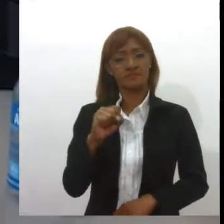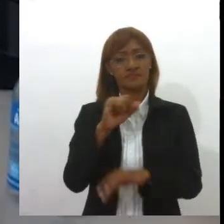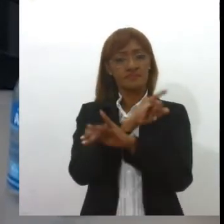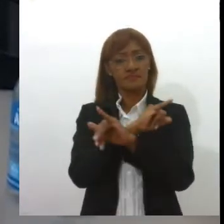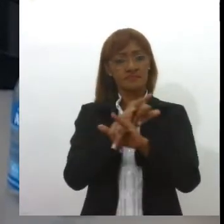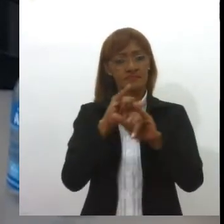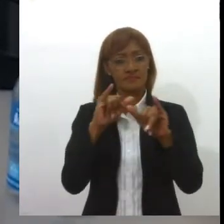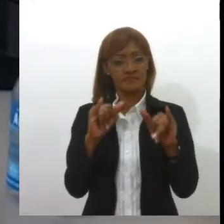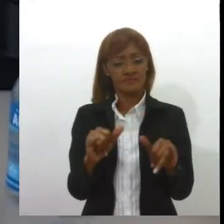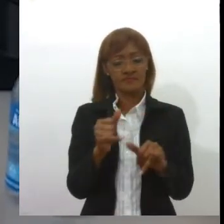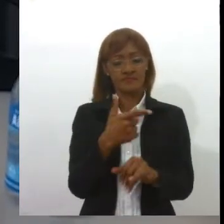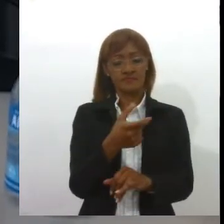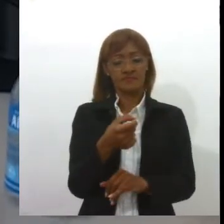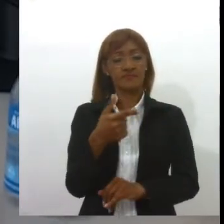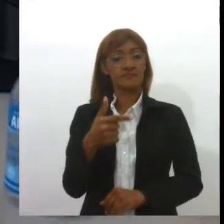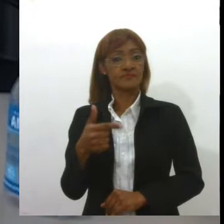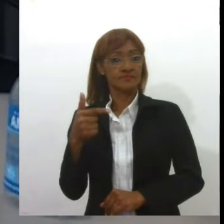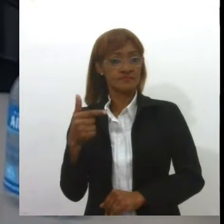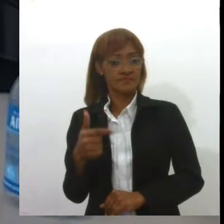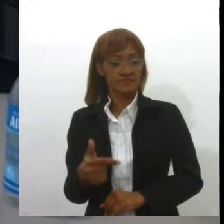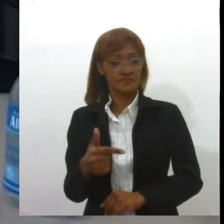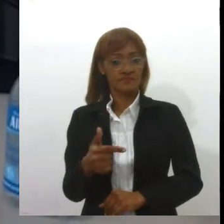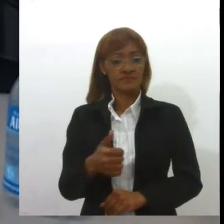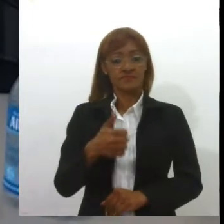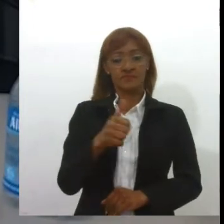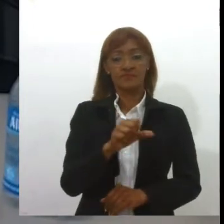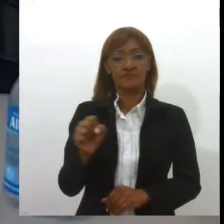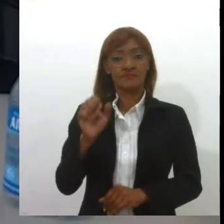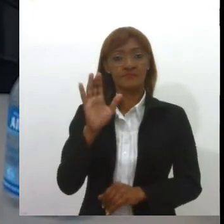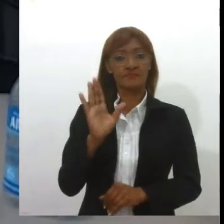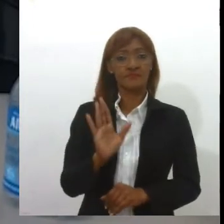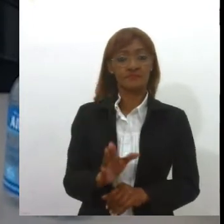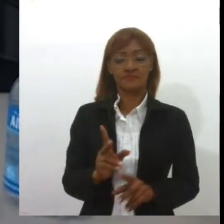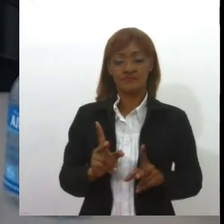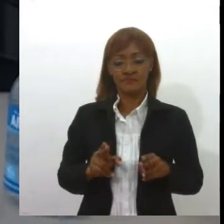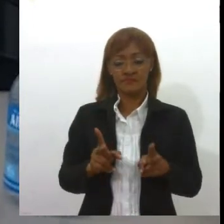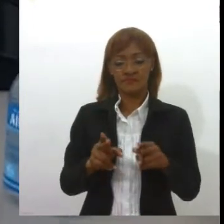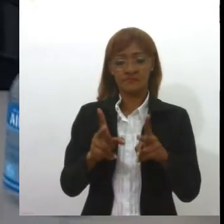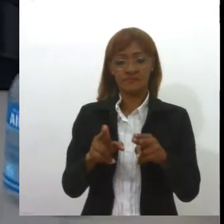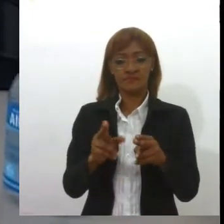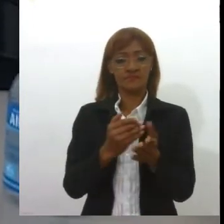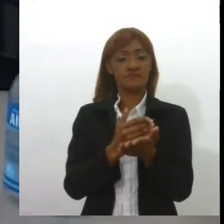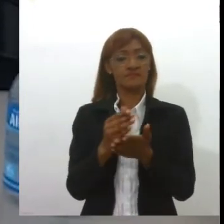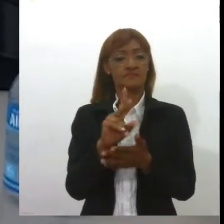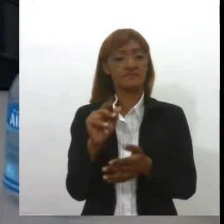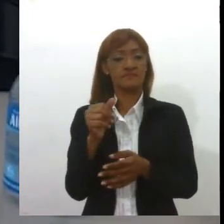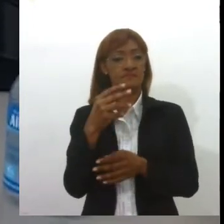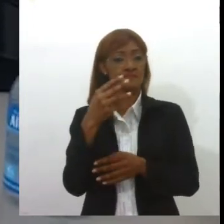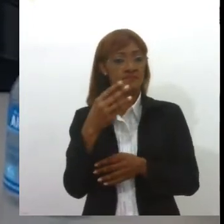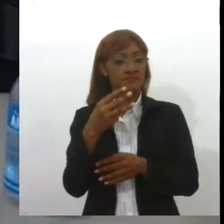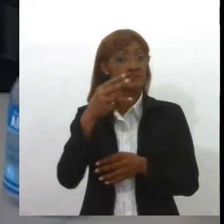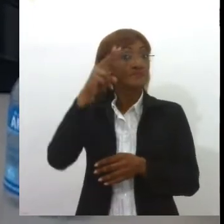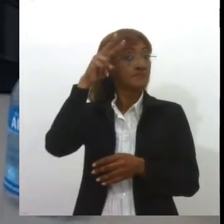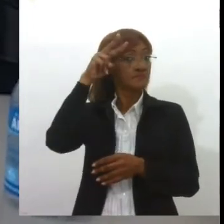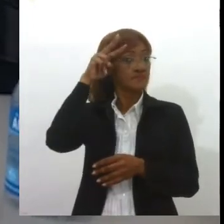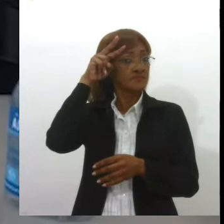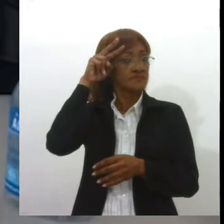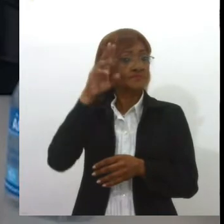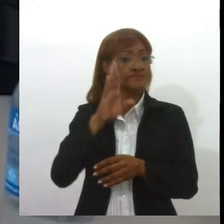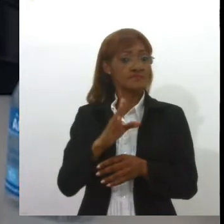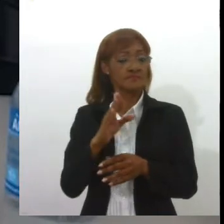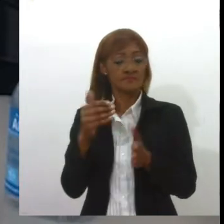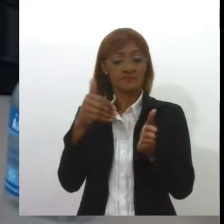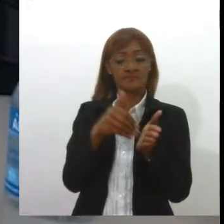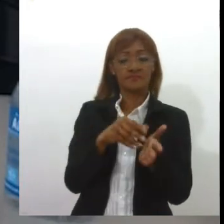em 2022, o primeiro período do Defeso do Caranguejo será dia 3, ou seja, já segunda-feira, do dia 3 ao dia